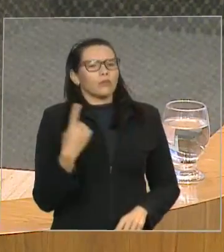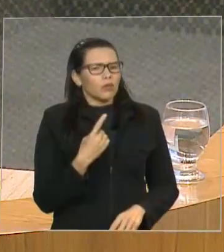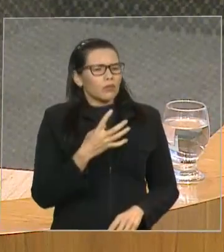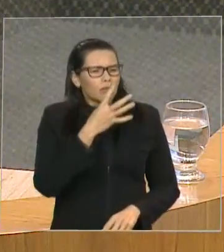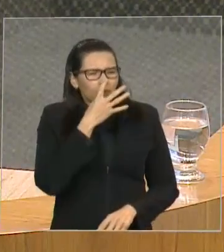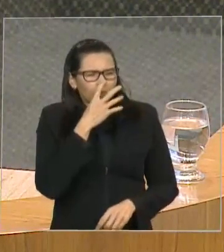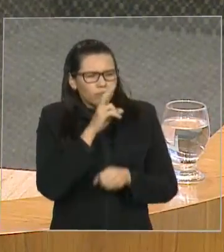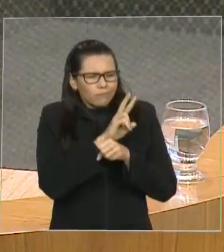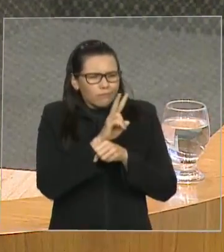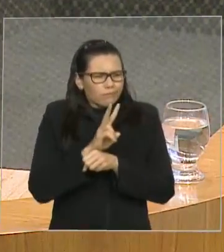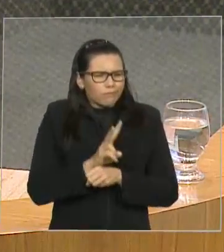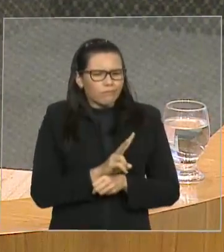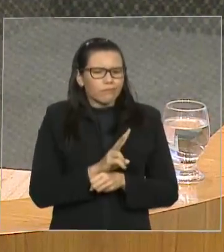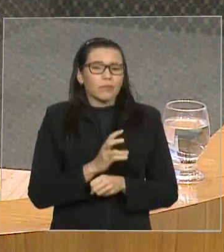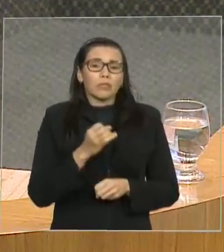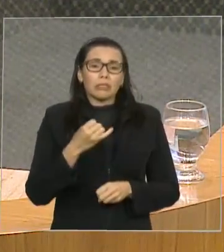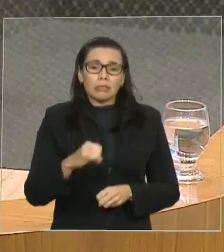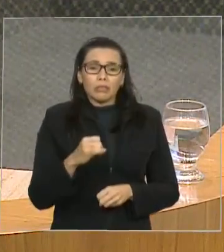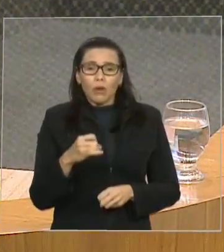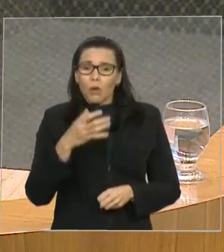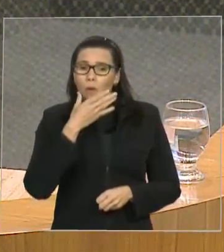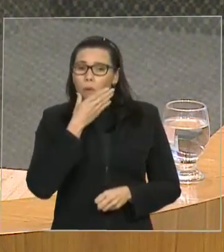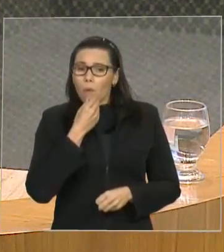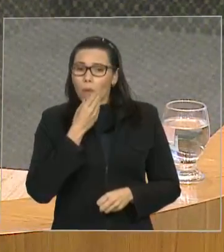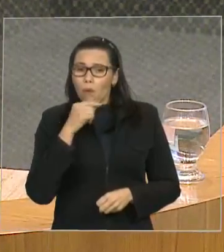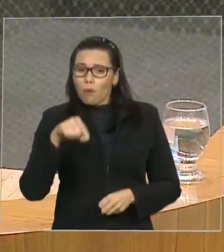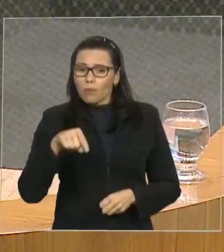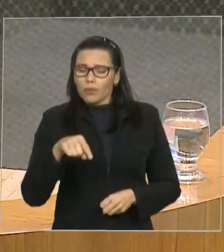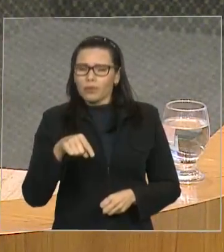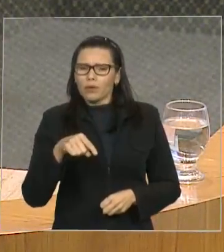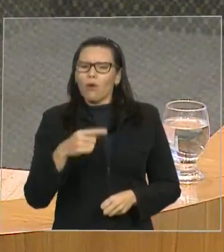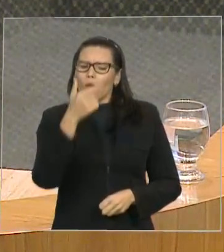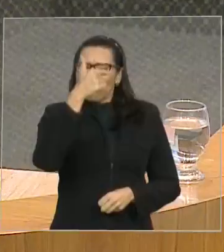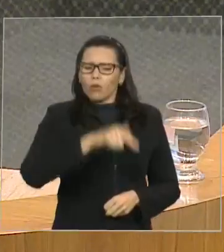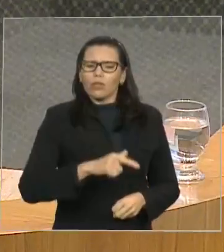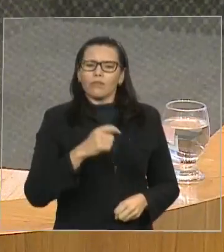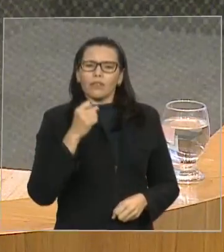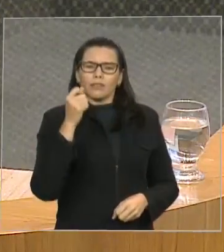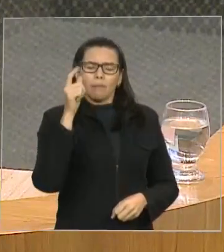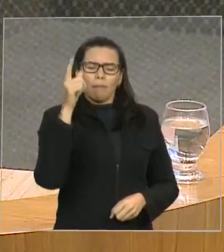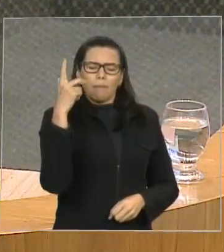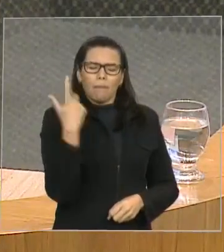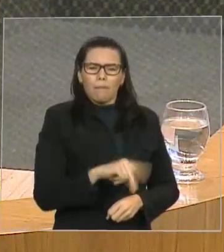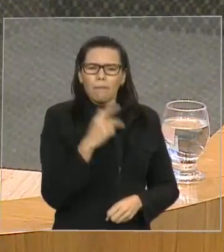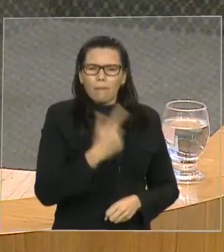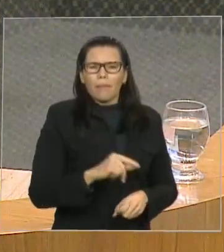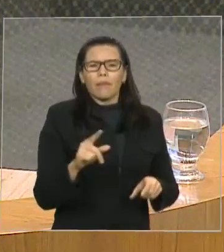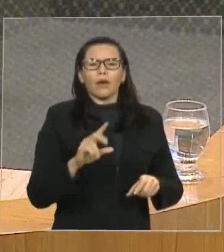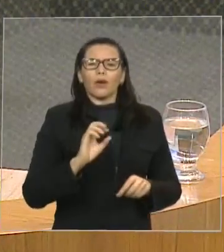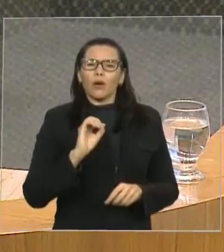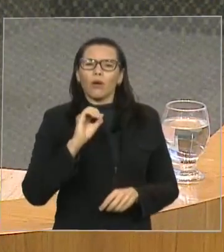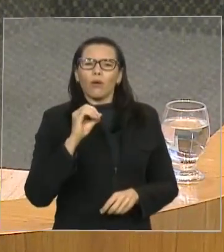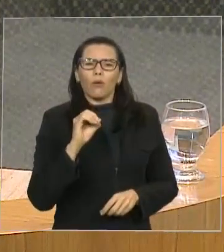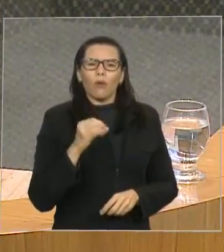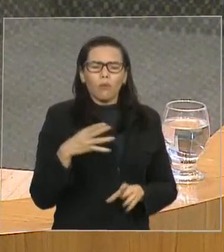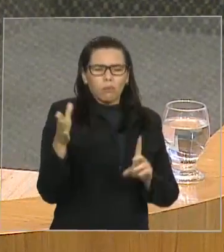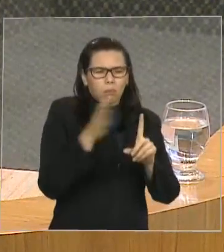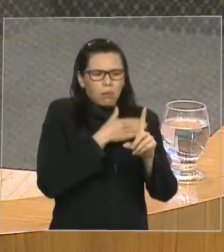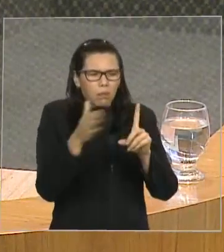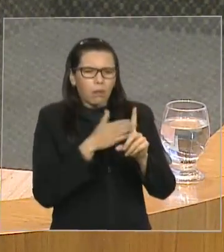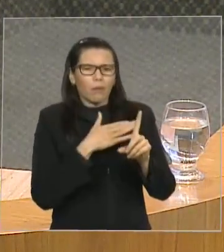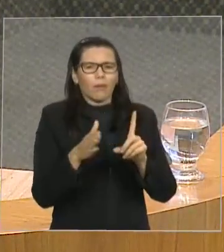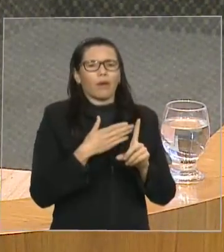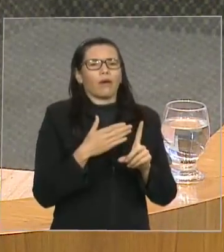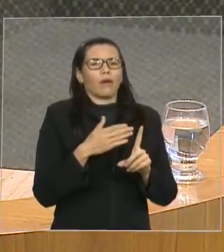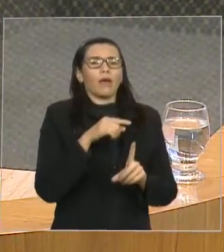quando existe a reincidência dessa mulher que é vítima e nos informar que o agressor não está deixando, não está cumprindo a medida, que